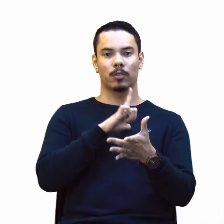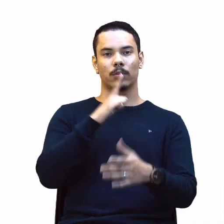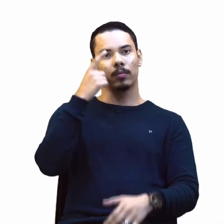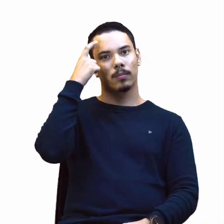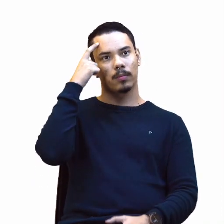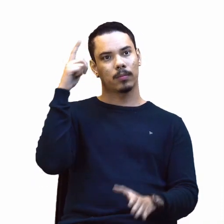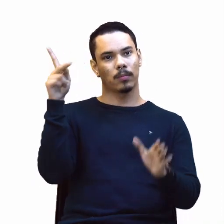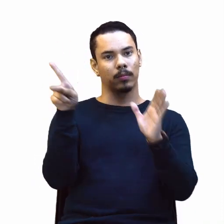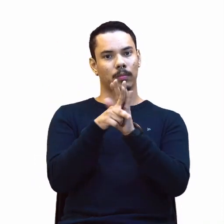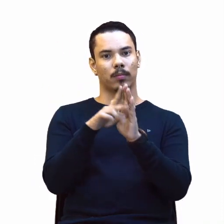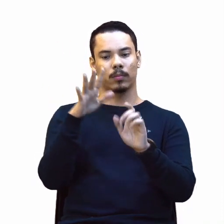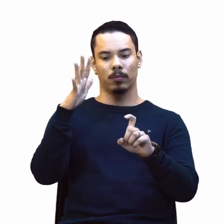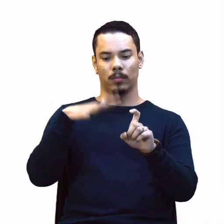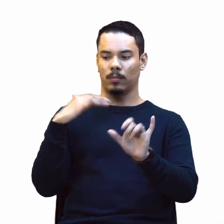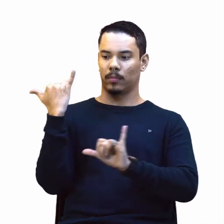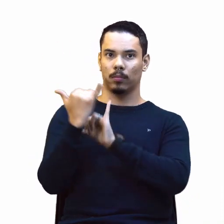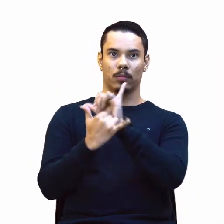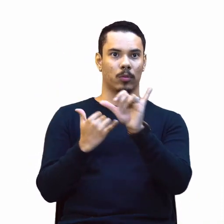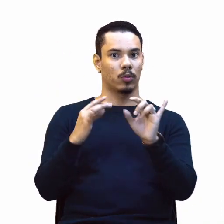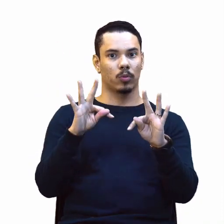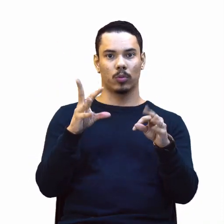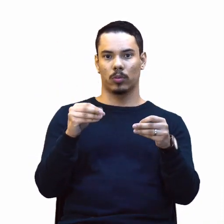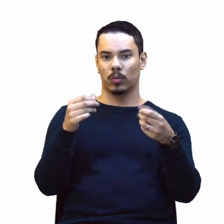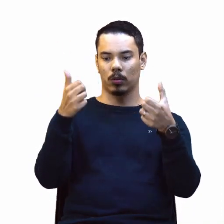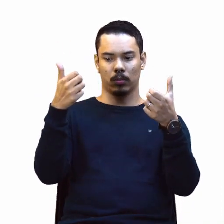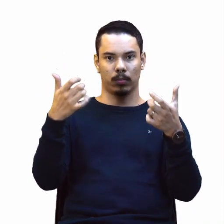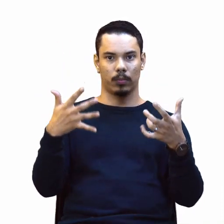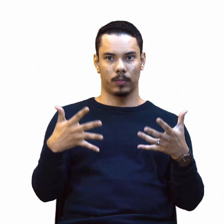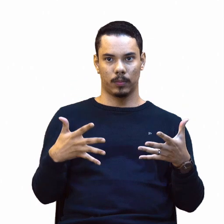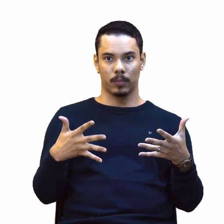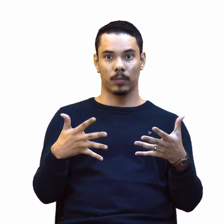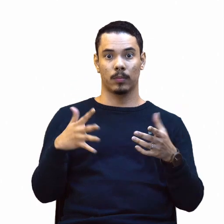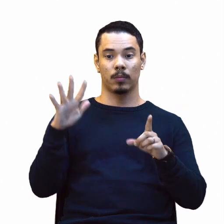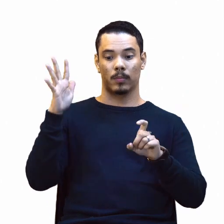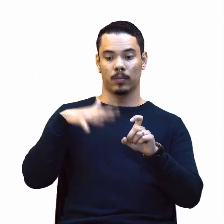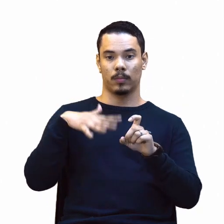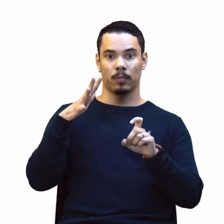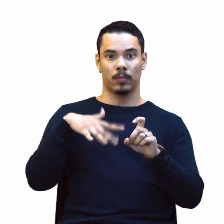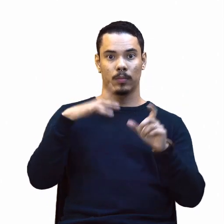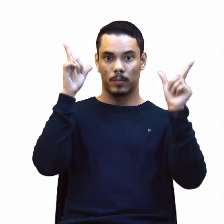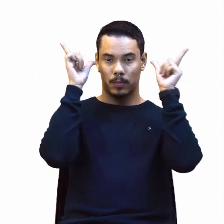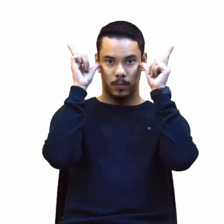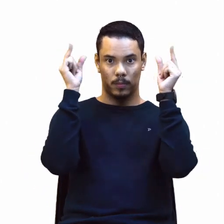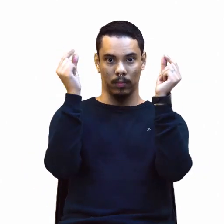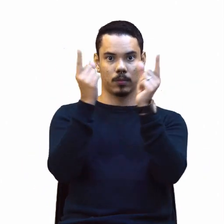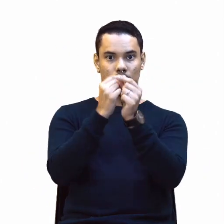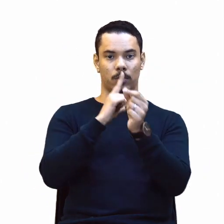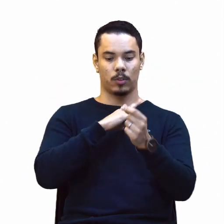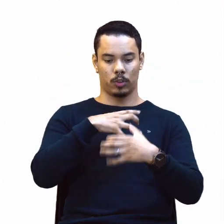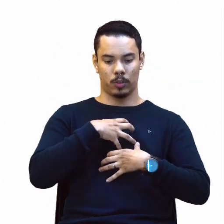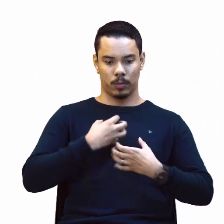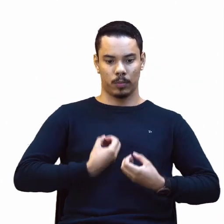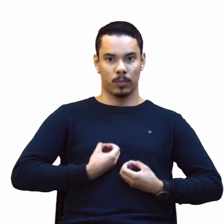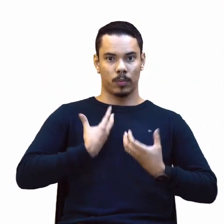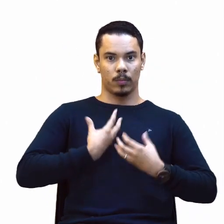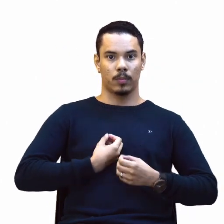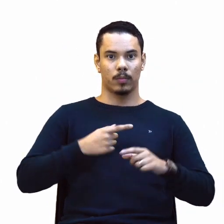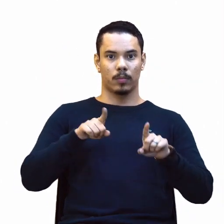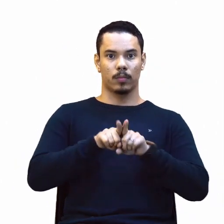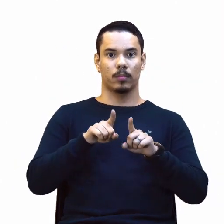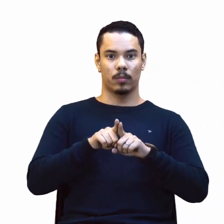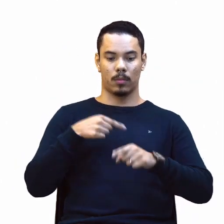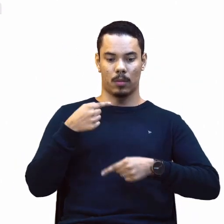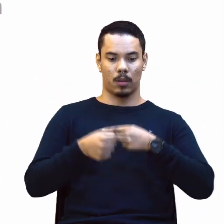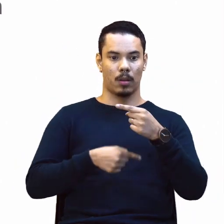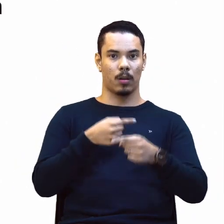né, do mundo. Tudo é explicado pelos mitos. Os mitos gregos recebiam forma poética e eram transmitidos